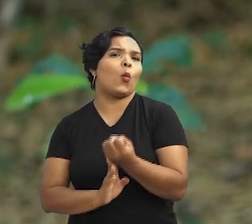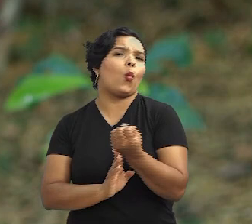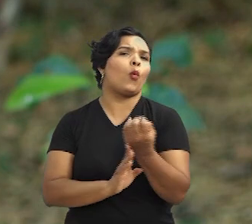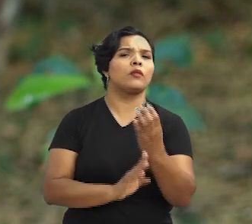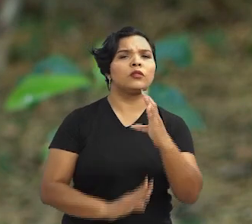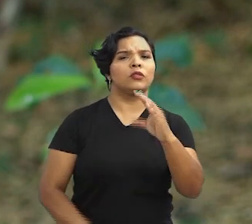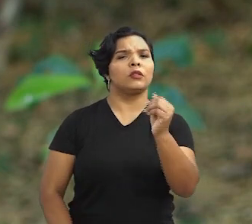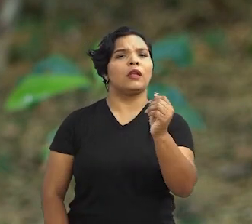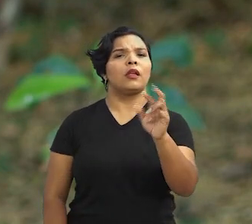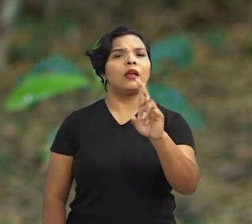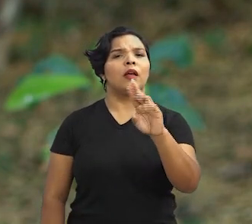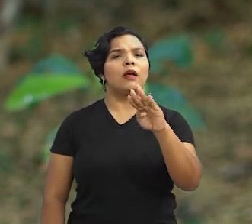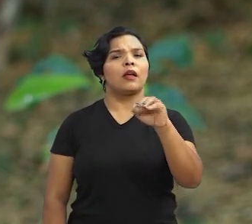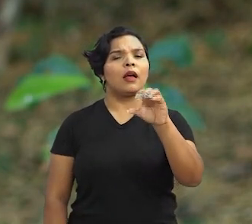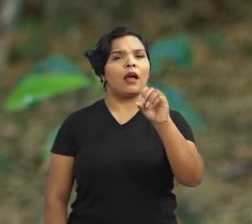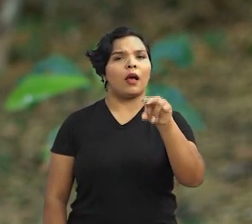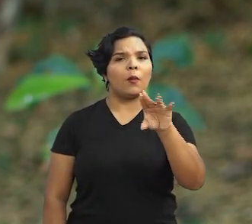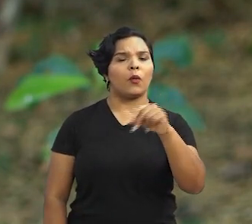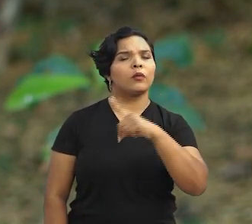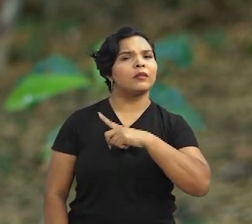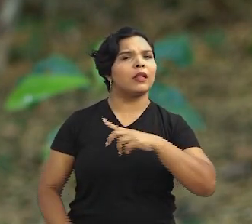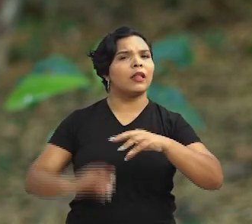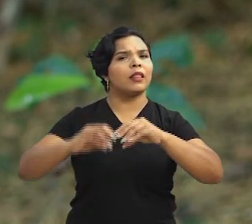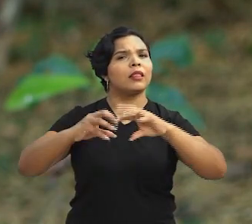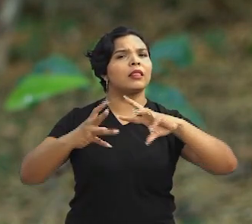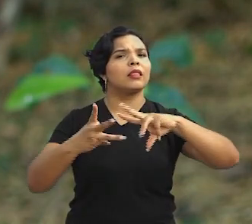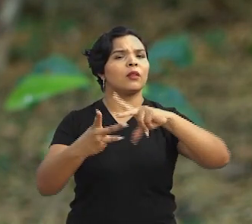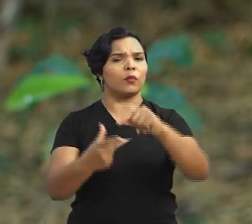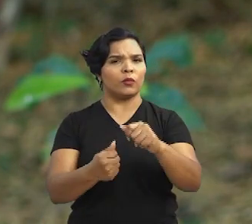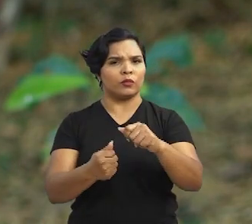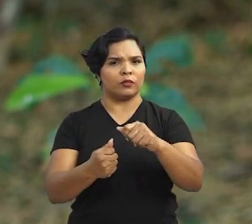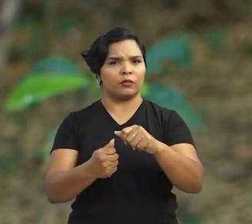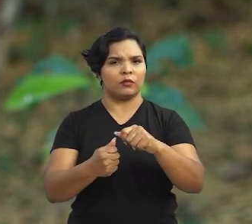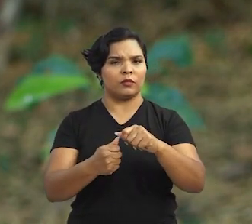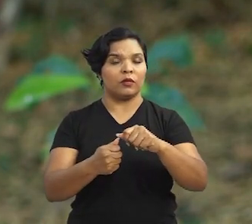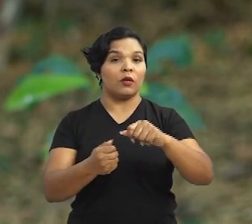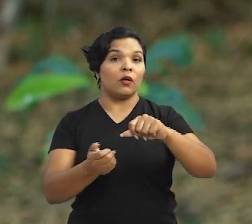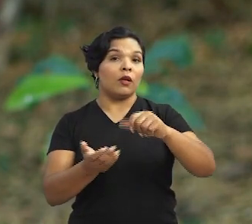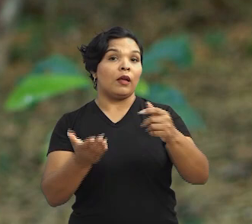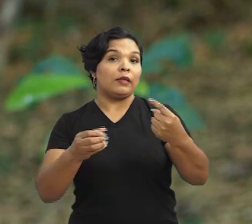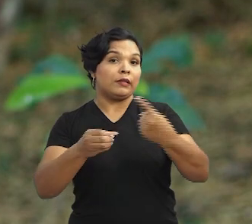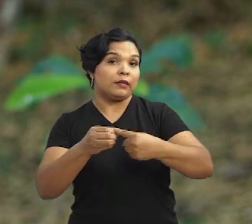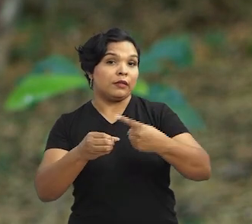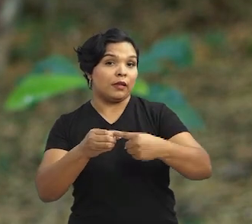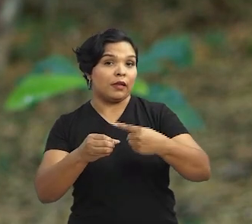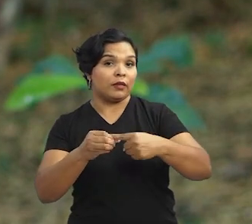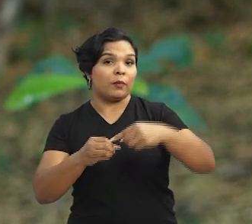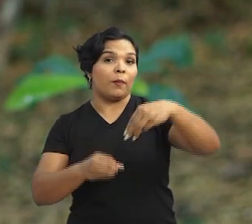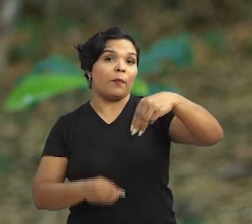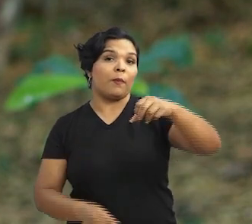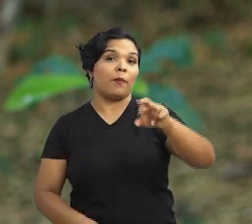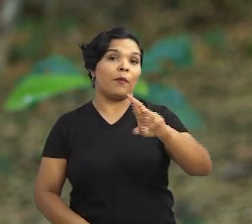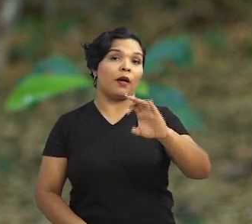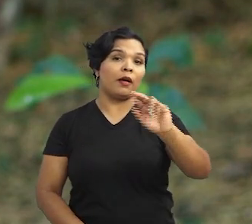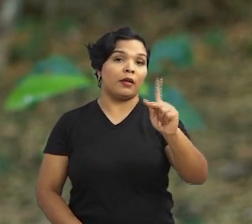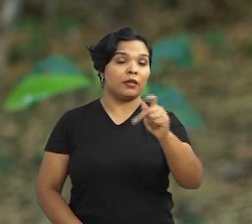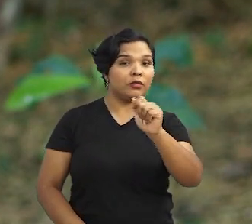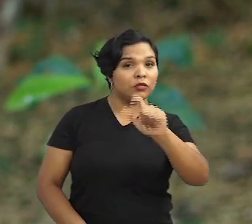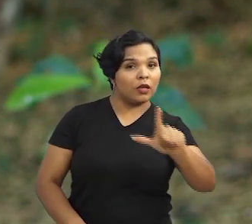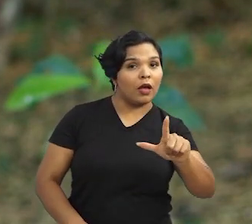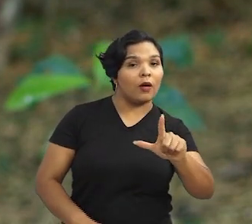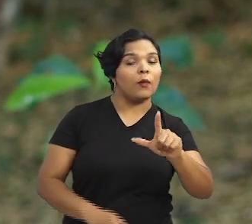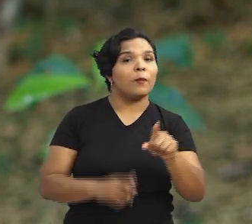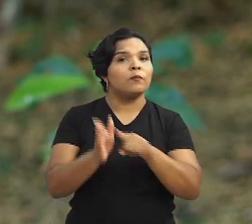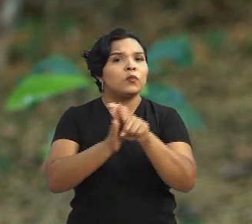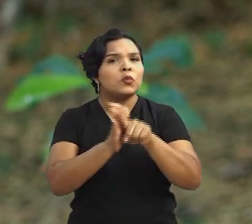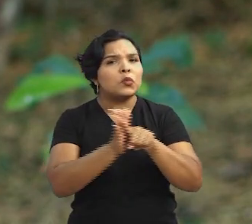Quanto de carbono existe na Terra? O Instituto Federal de Alagoas, campus de Marechal Deodoro, está coletando amostras de solos e